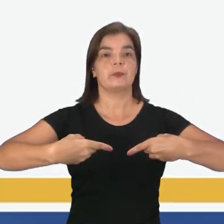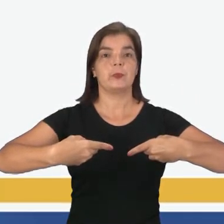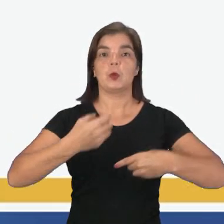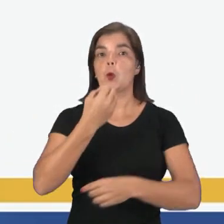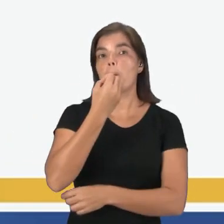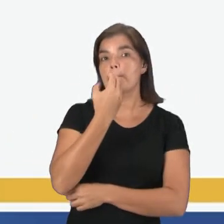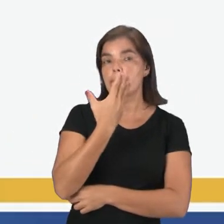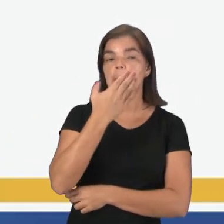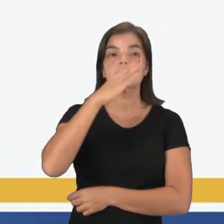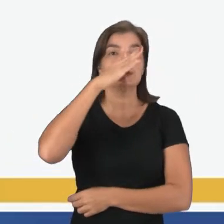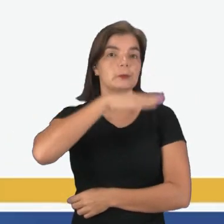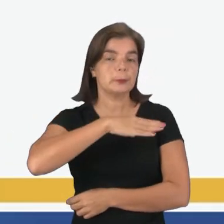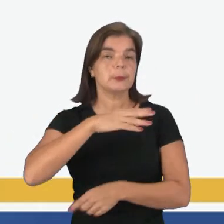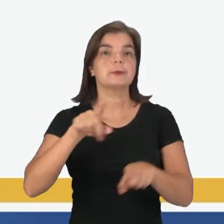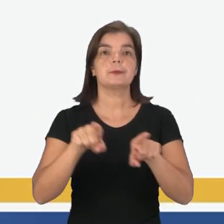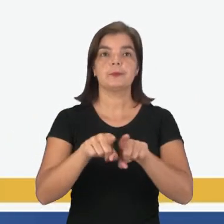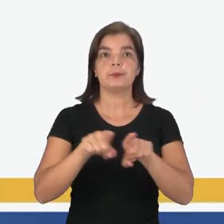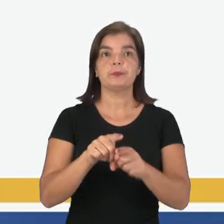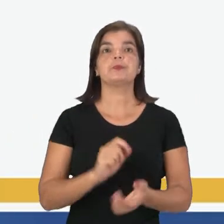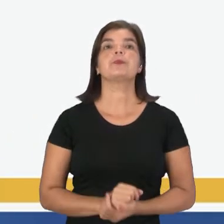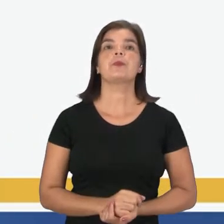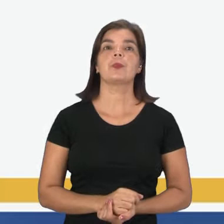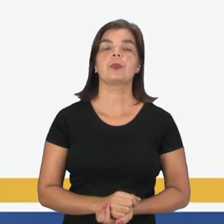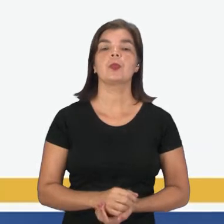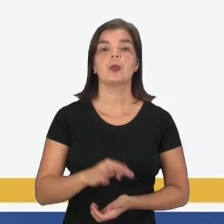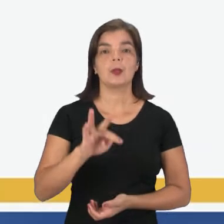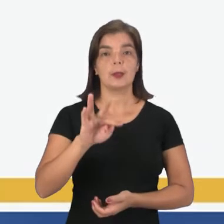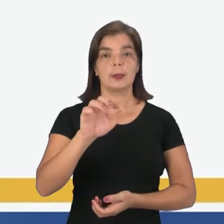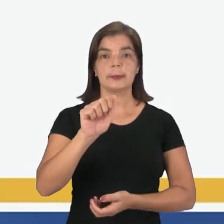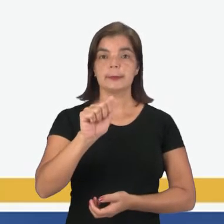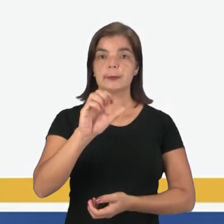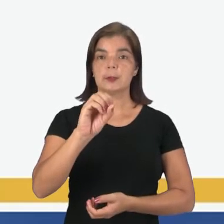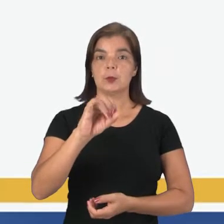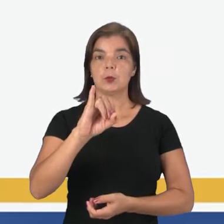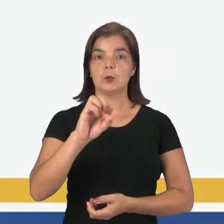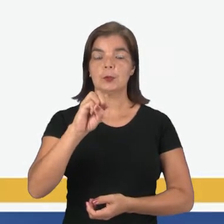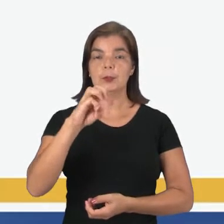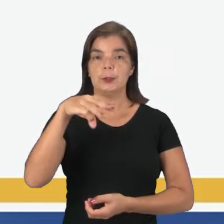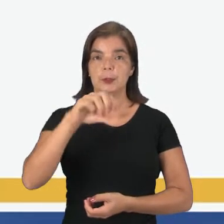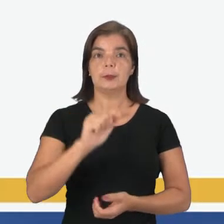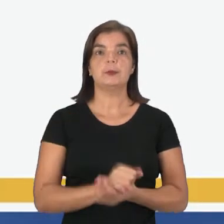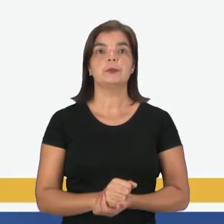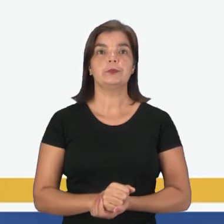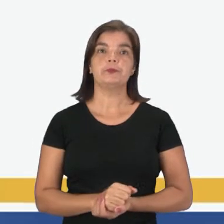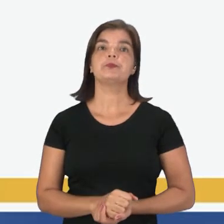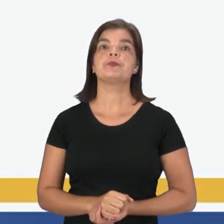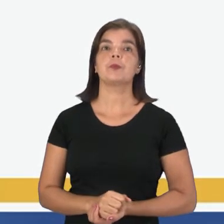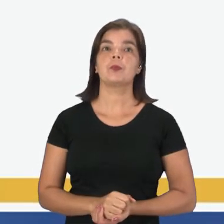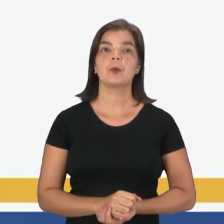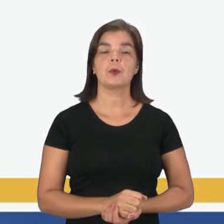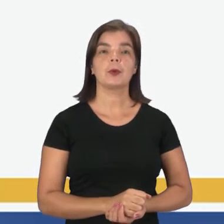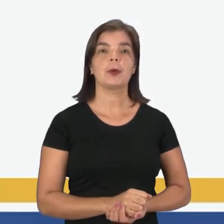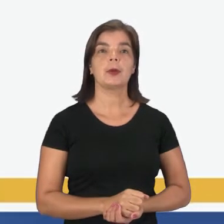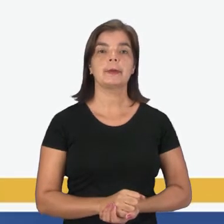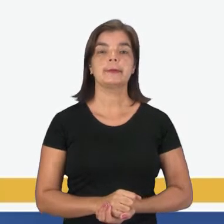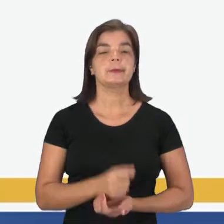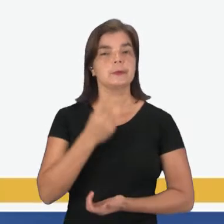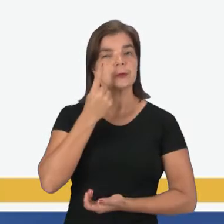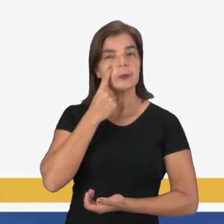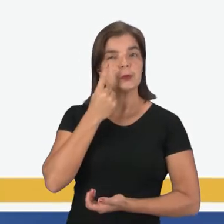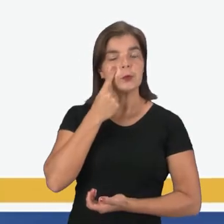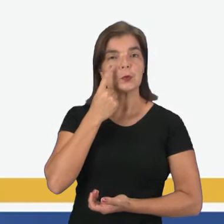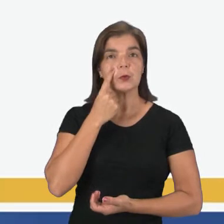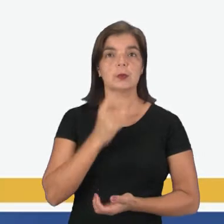de forças entre o bem e o mal. No taoísmo, o yang é positivo e o yin é